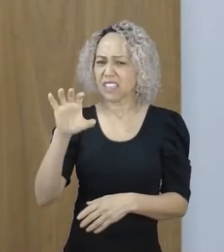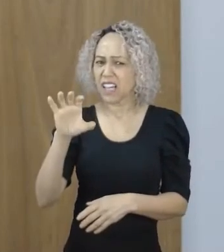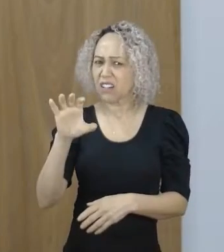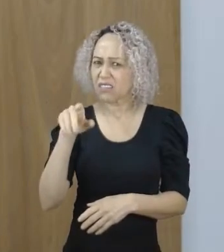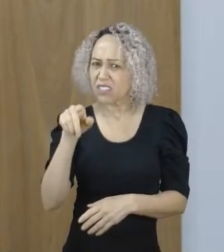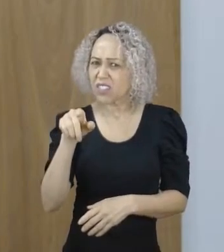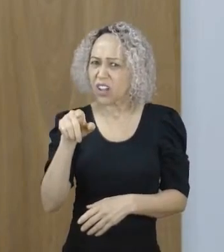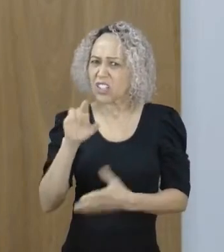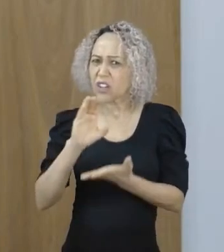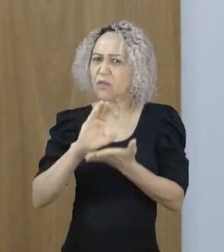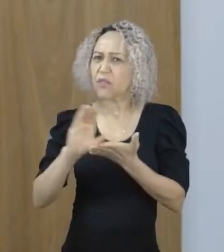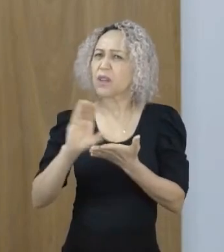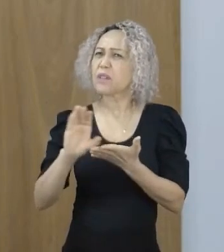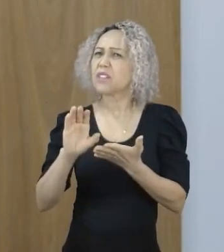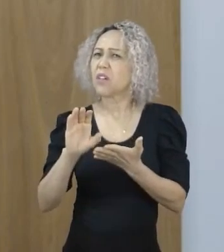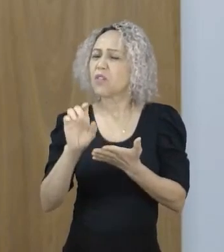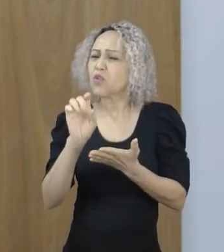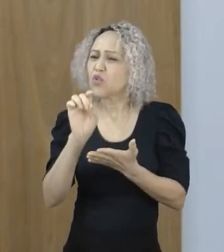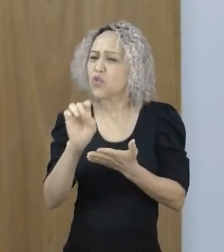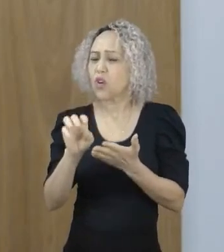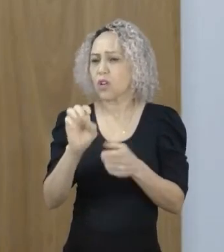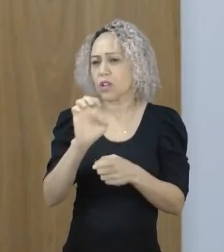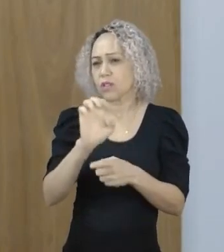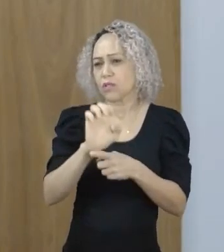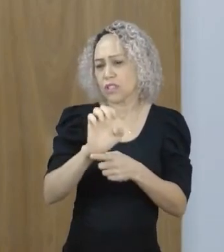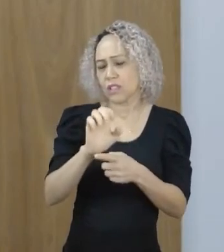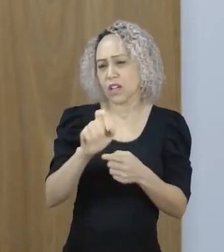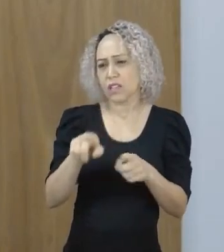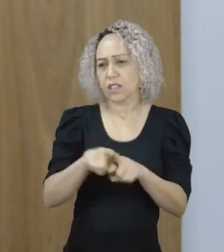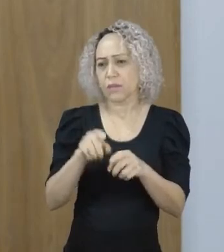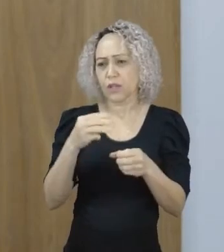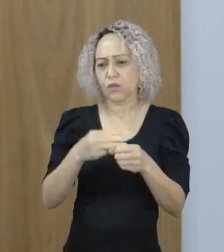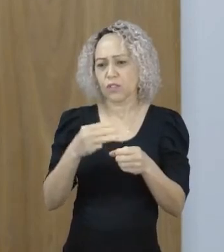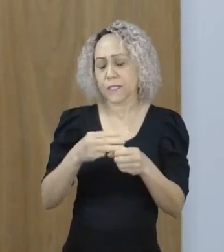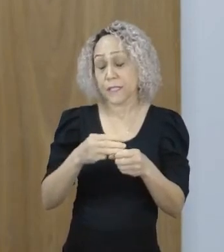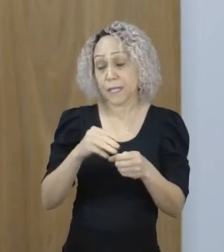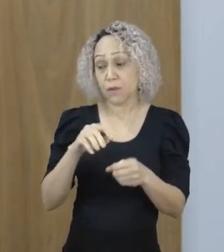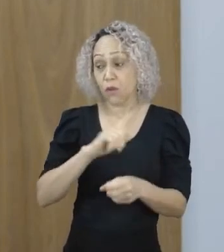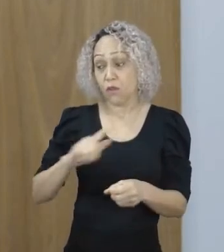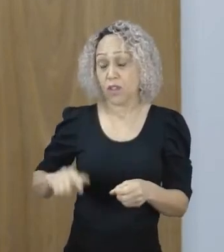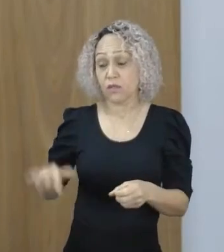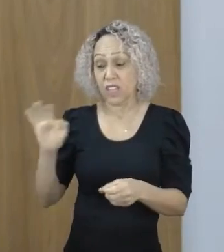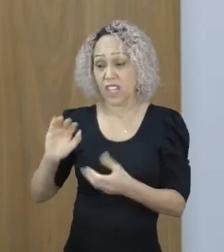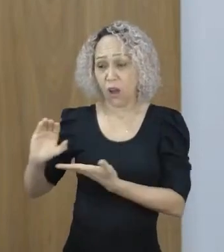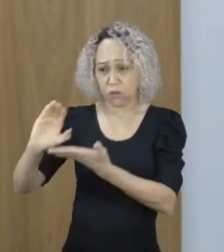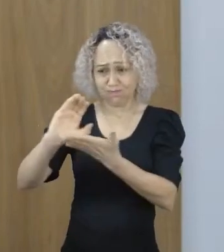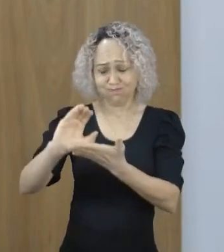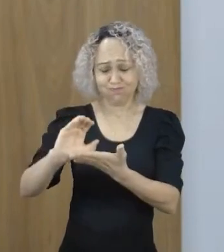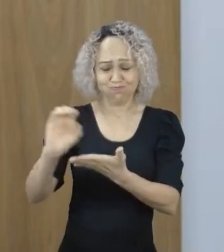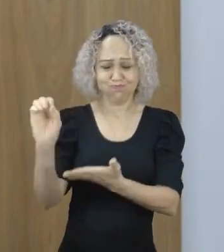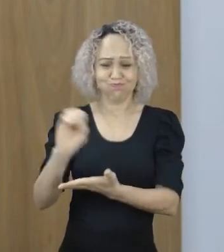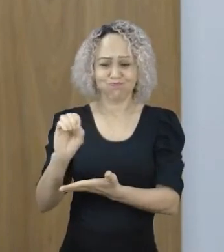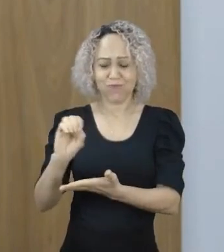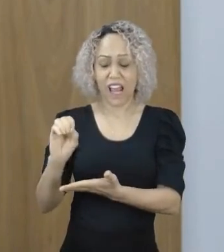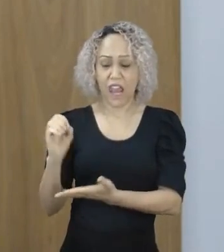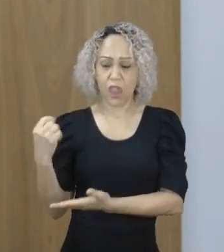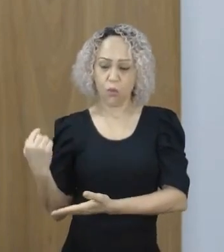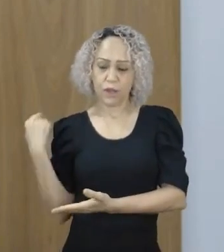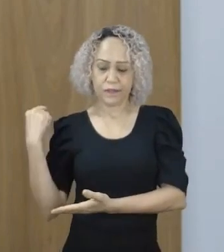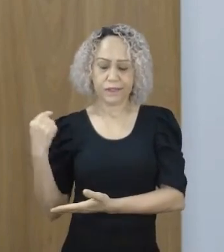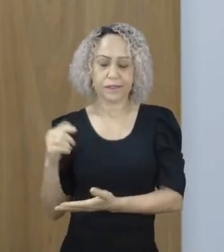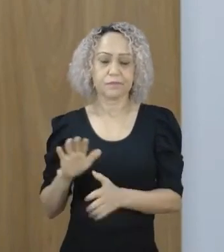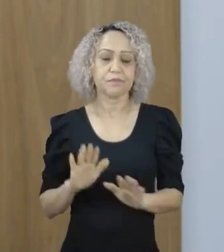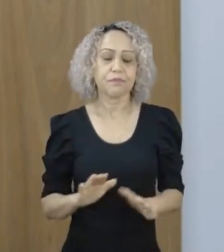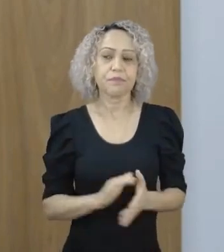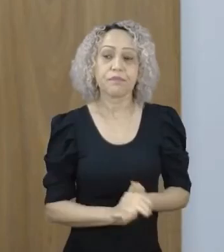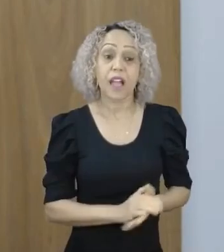municípios. Isso foi também, já limpou a área, todos os novos serviços foram incorporados ao financiamento do